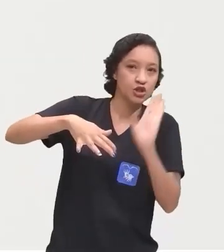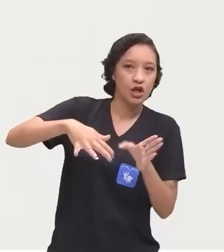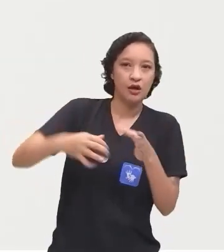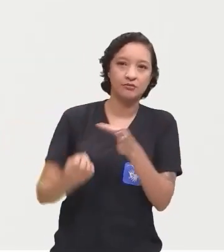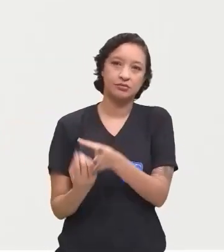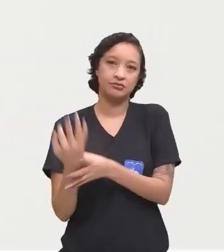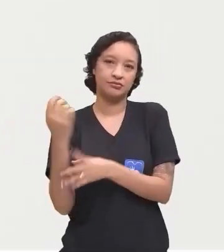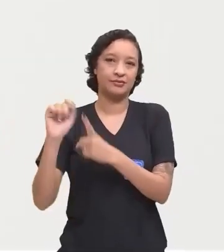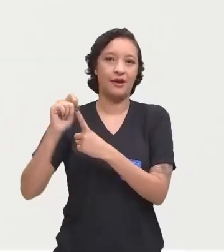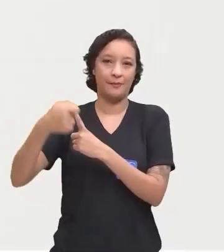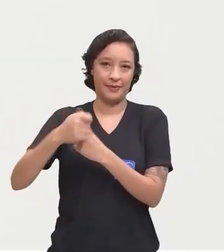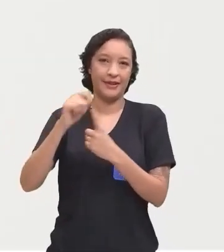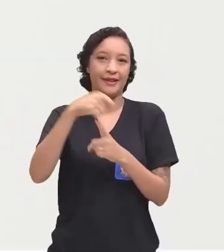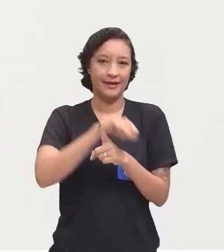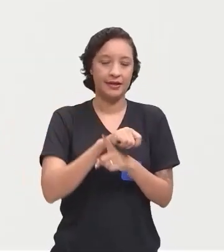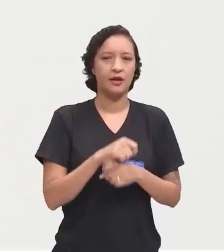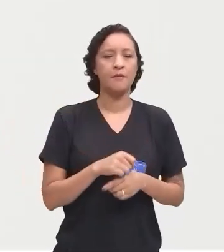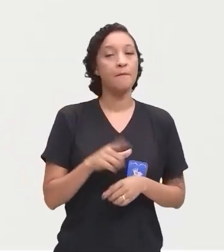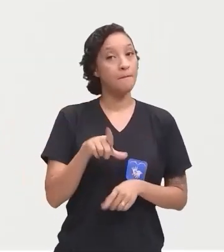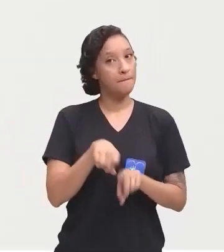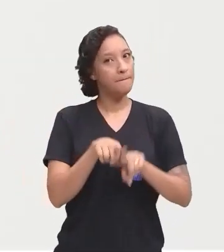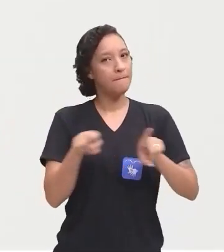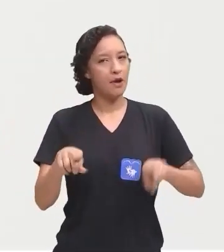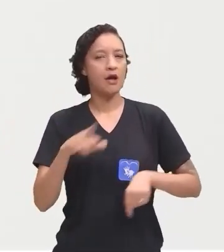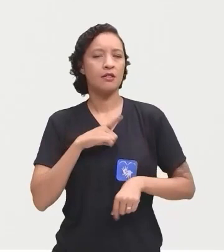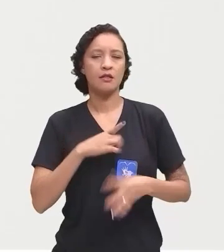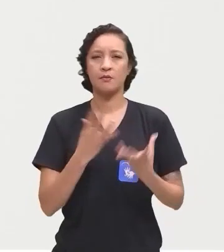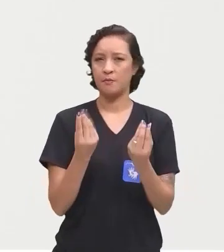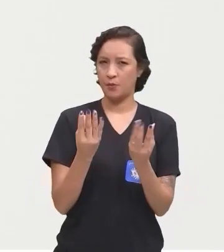Muitas plantinhas nascem de sementes,